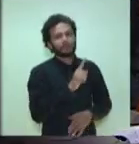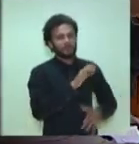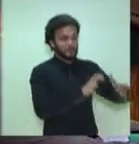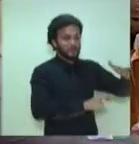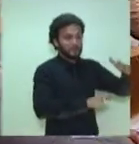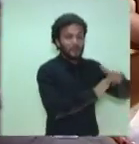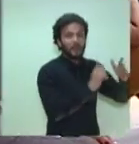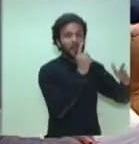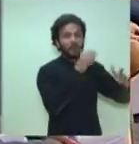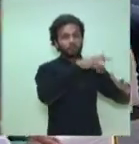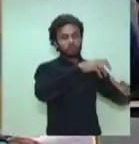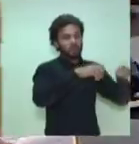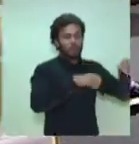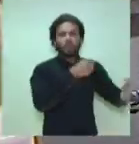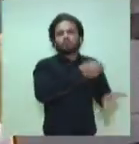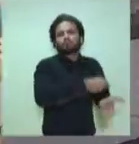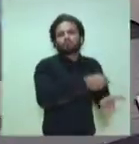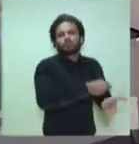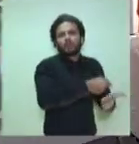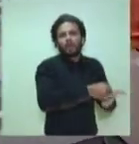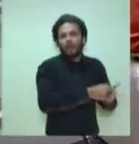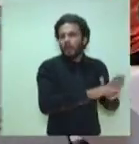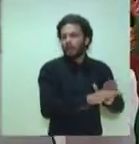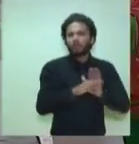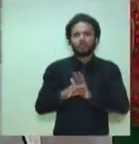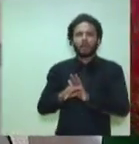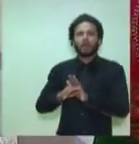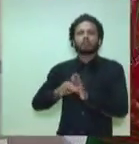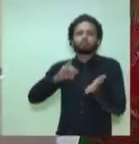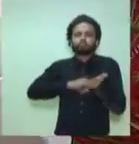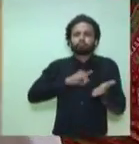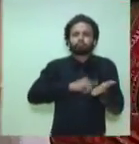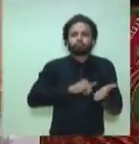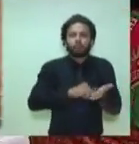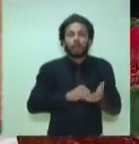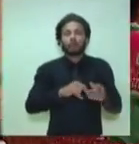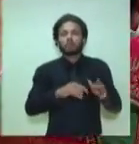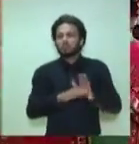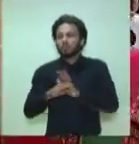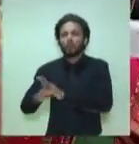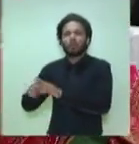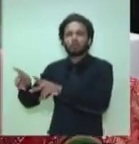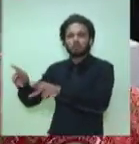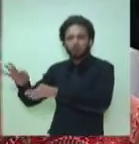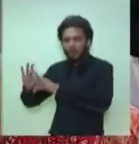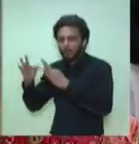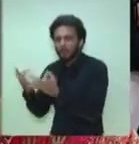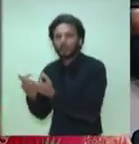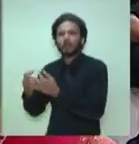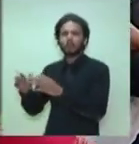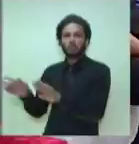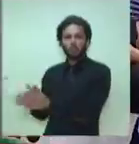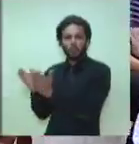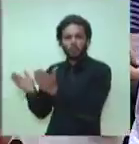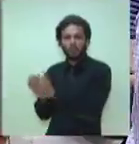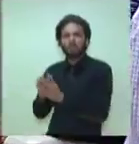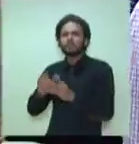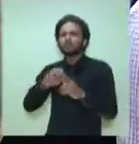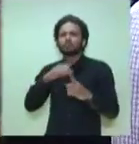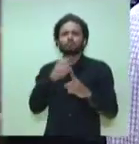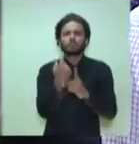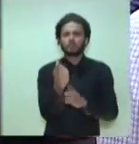é obrigada a enquadrar as pessoas do Bolsa Família na tarifa social. Ao mesmo